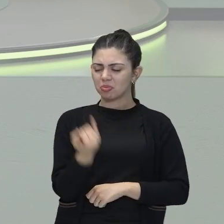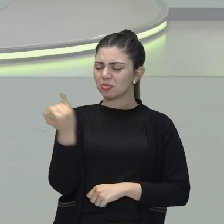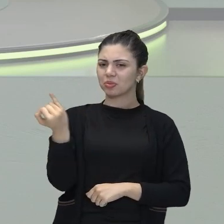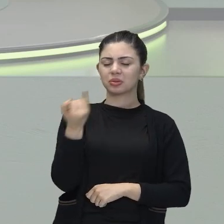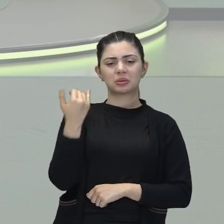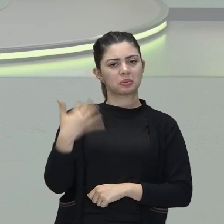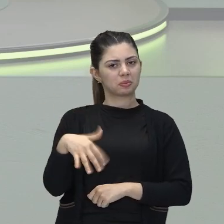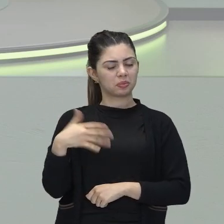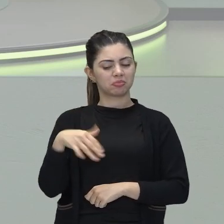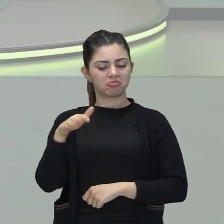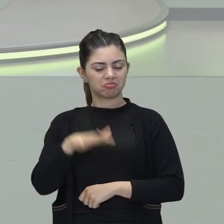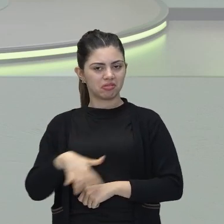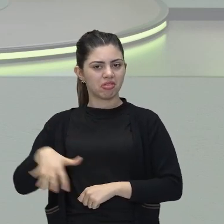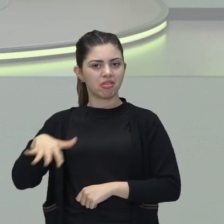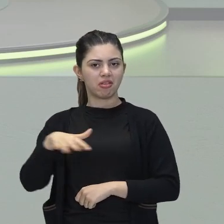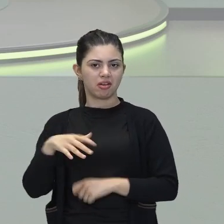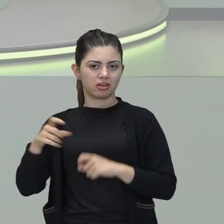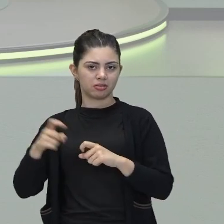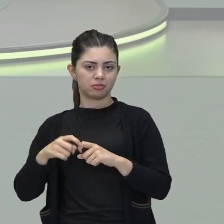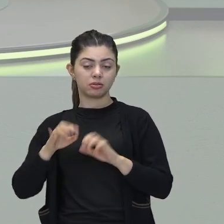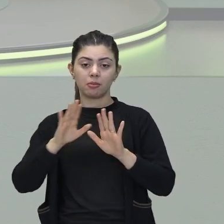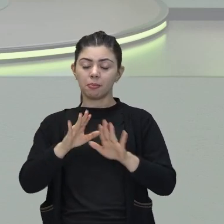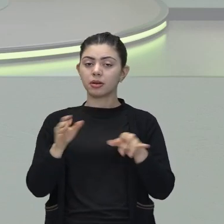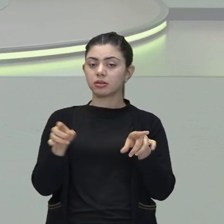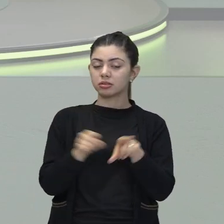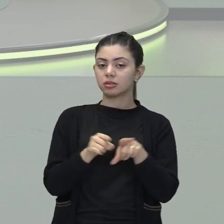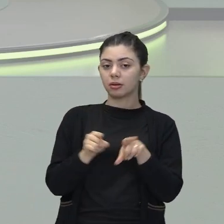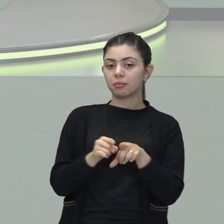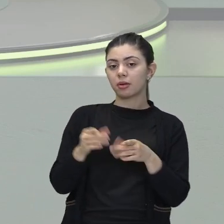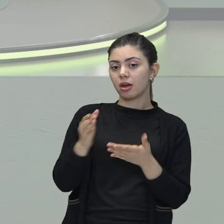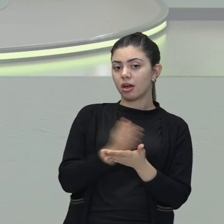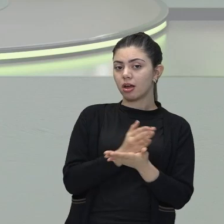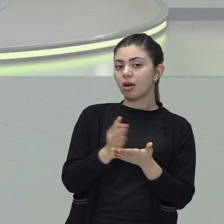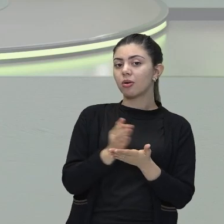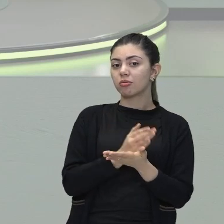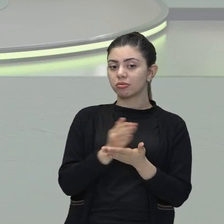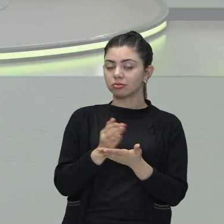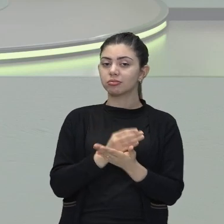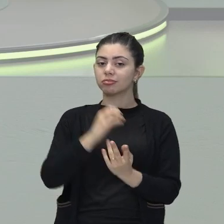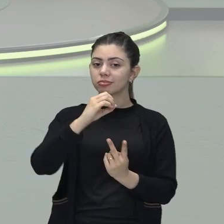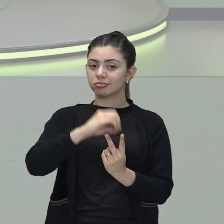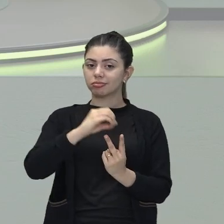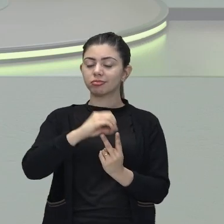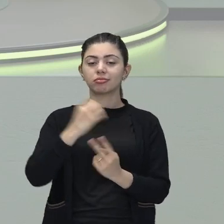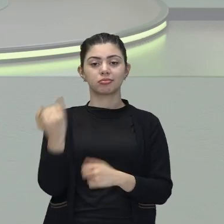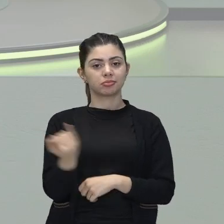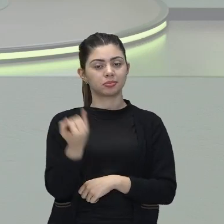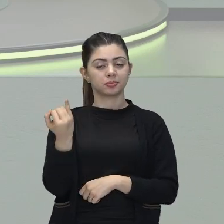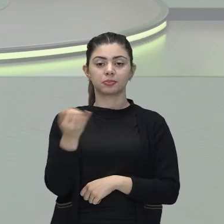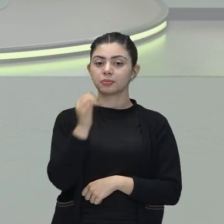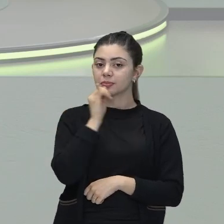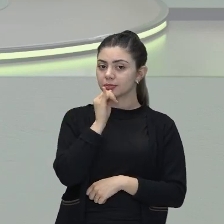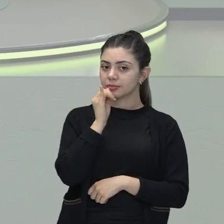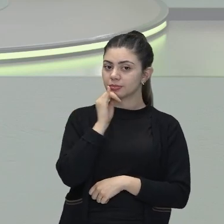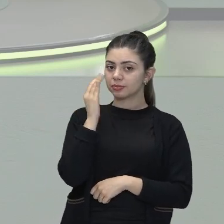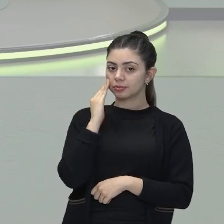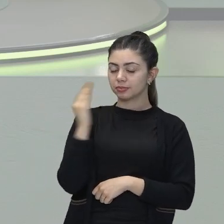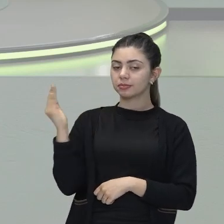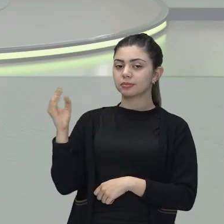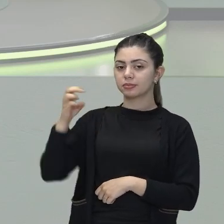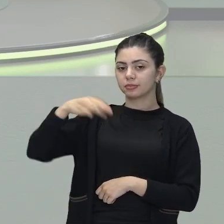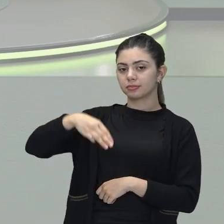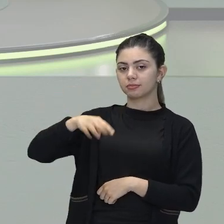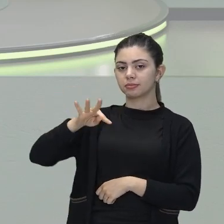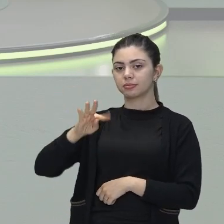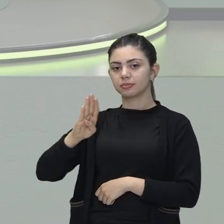importância na medicina. Mas eu trago aqui também para vocês alguns éteres também que são importantes, por exemplo, o MTBE,